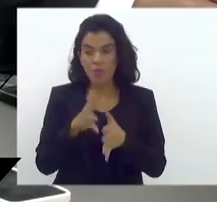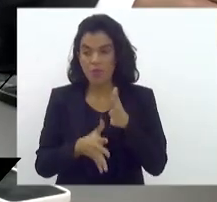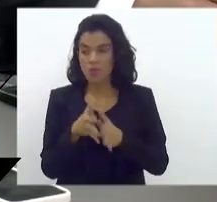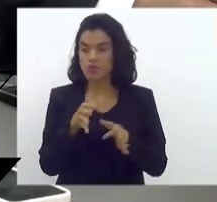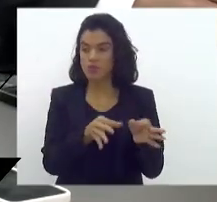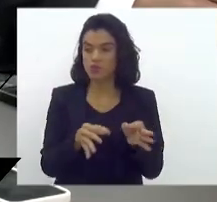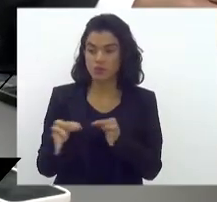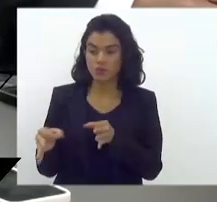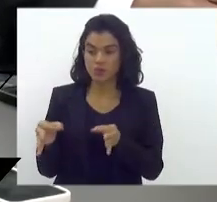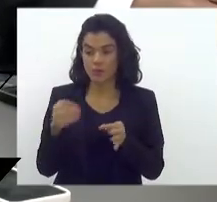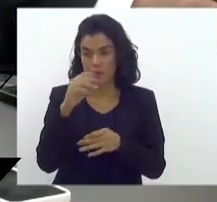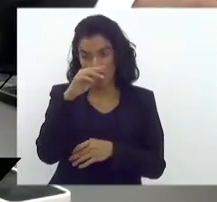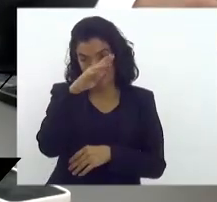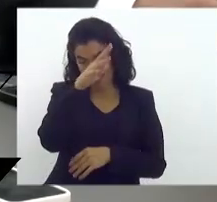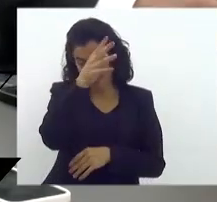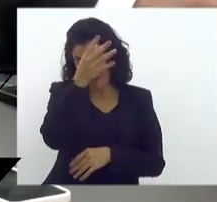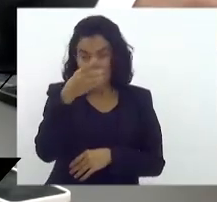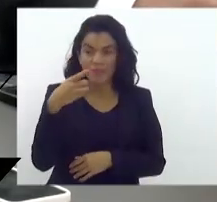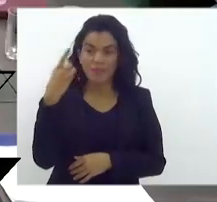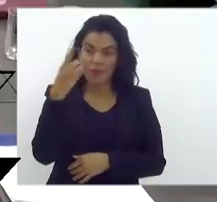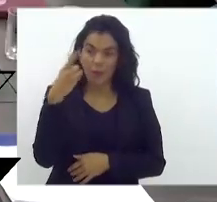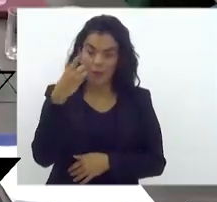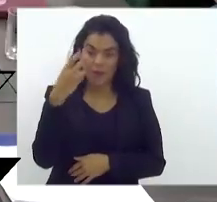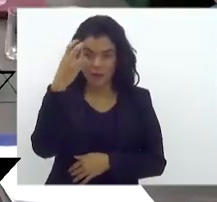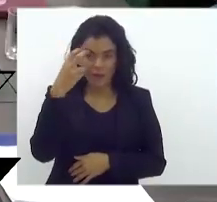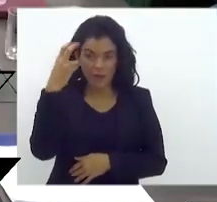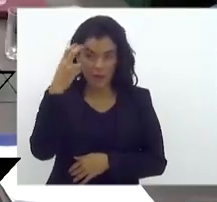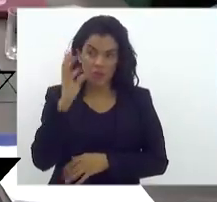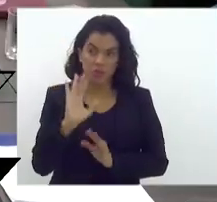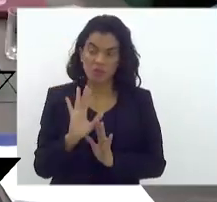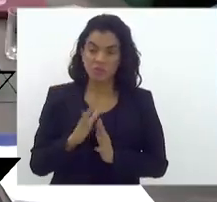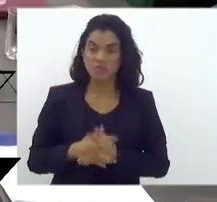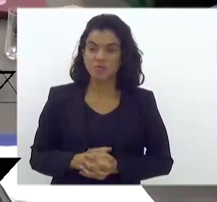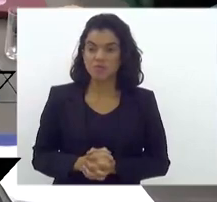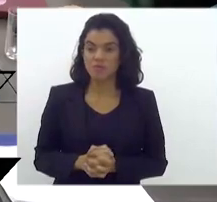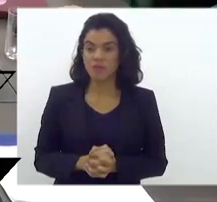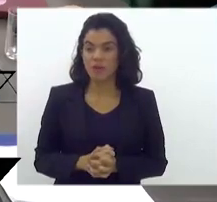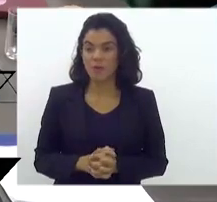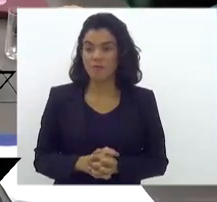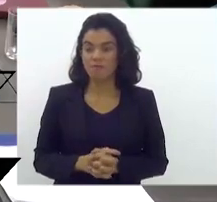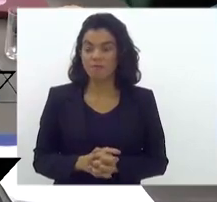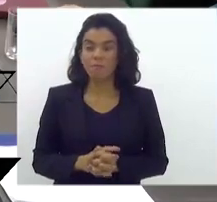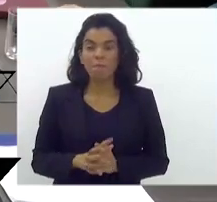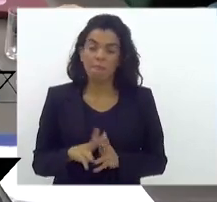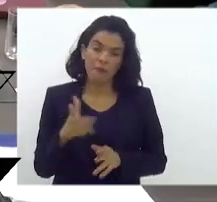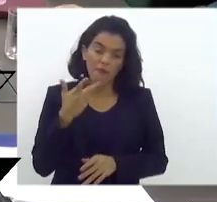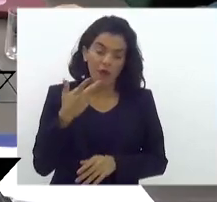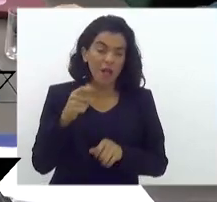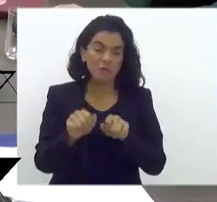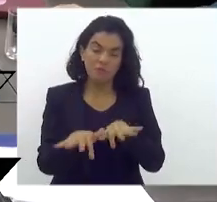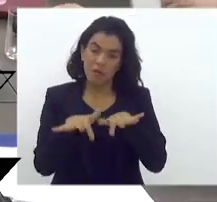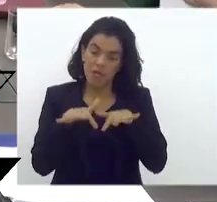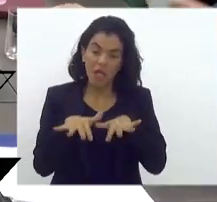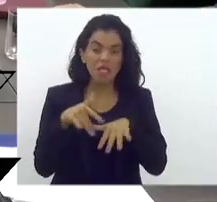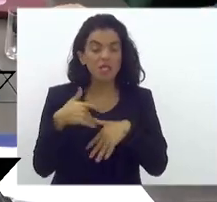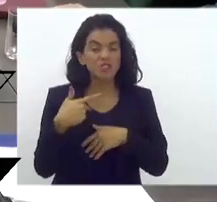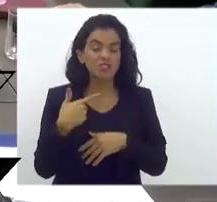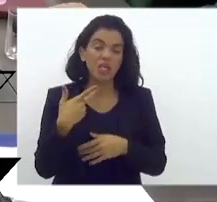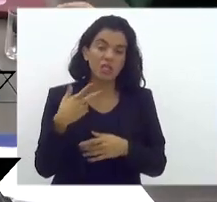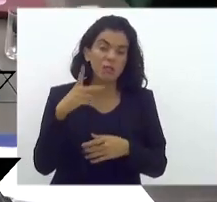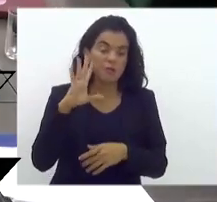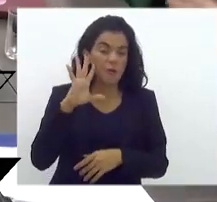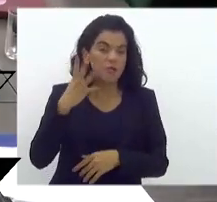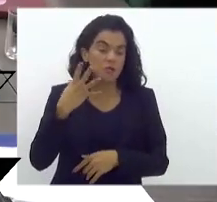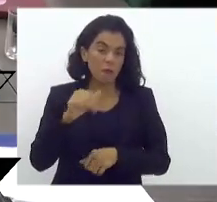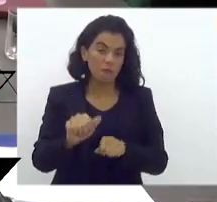jurídico, deputada Verônica, se fosse o caso, a gente já averigou aqui que não é. Mas tem precedência. Falaria ali em plenário e a gente faria uma questão de ordem em plenário.